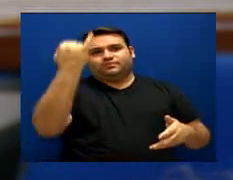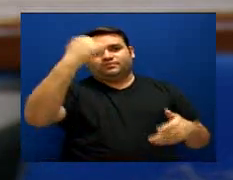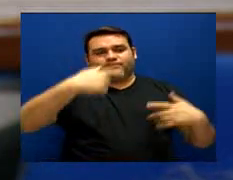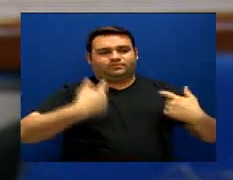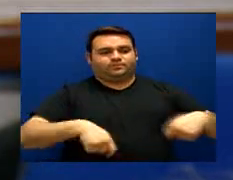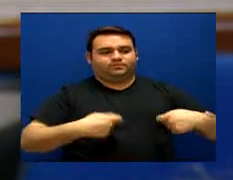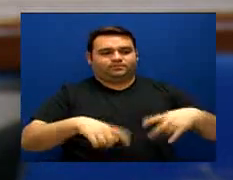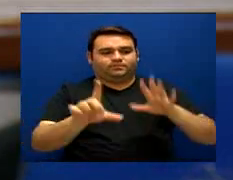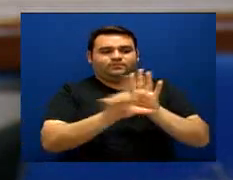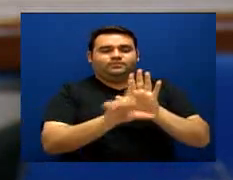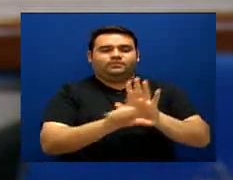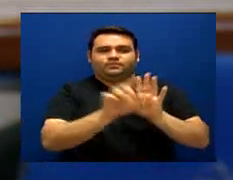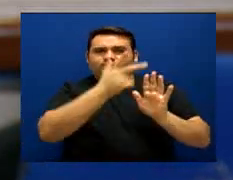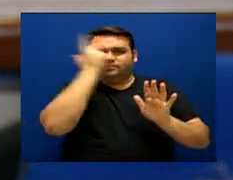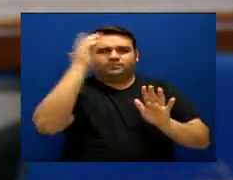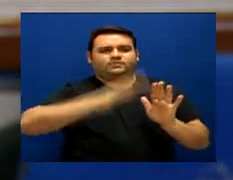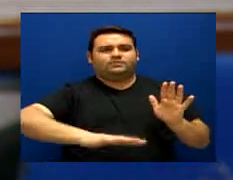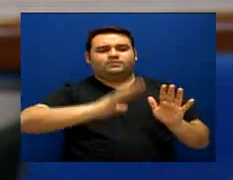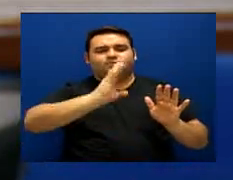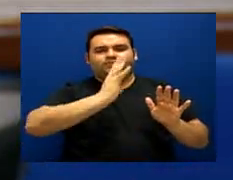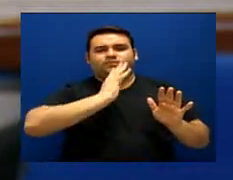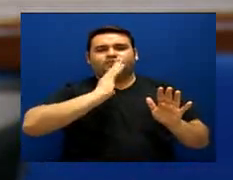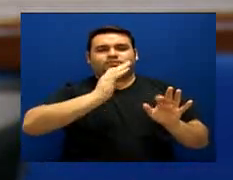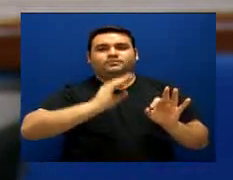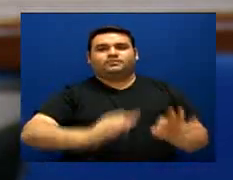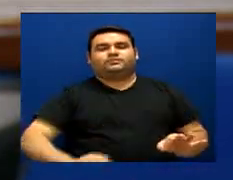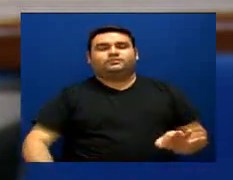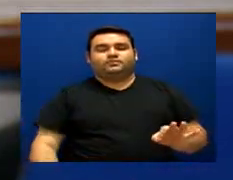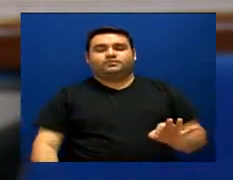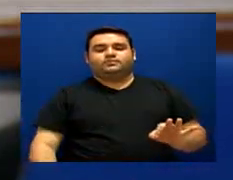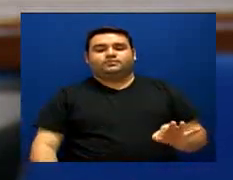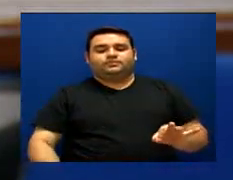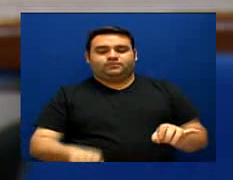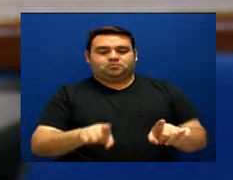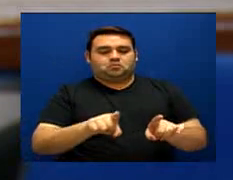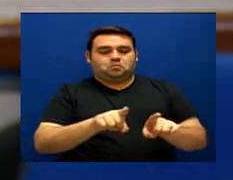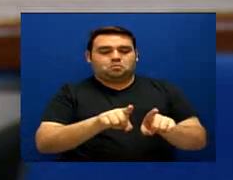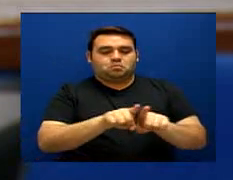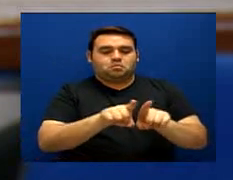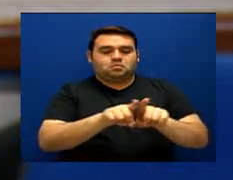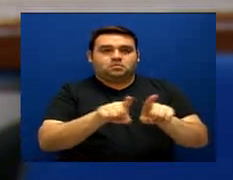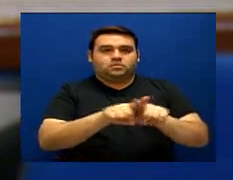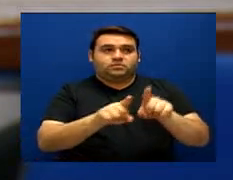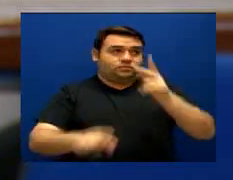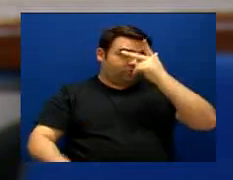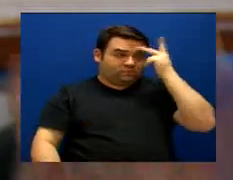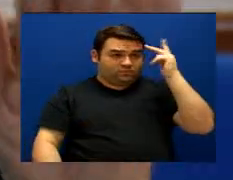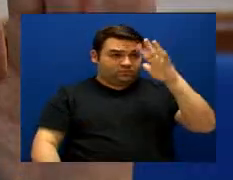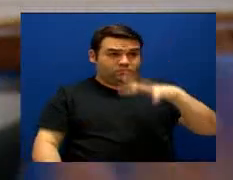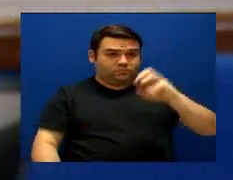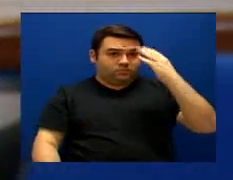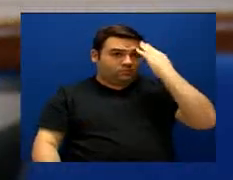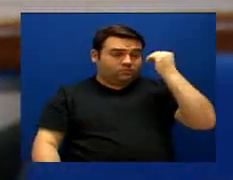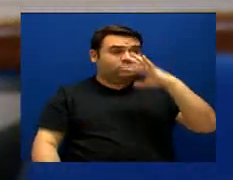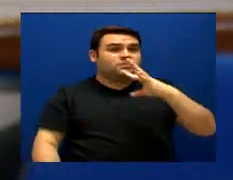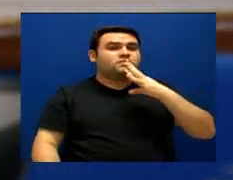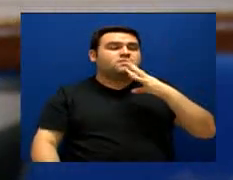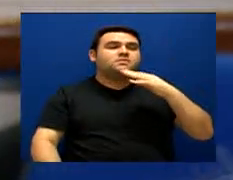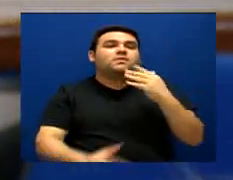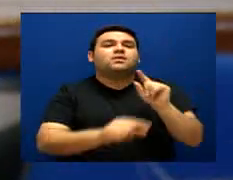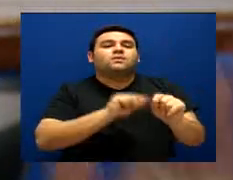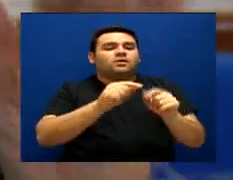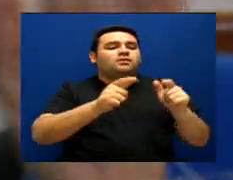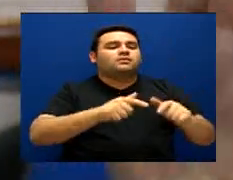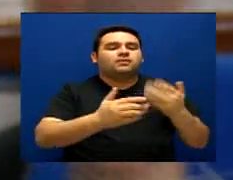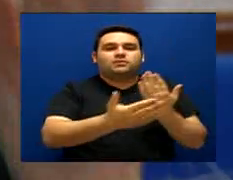a política de conscientização da população e a conscientização das